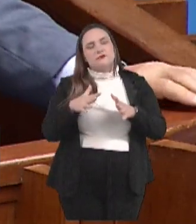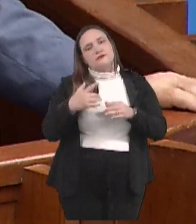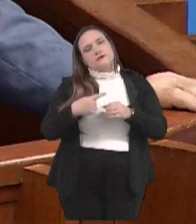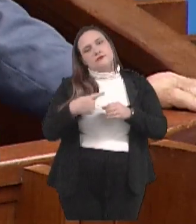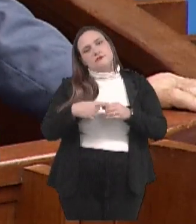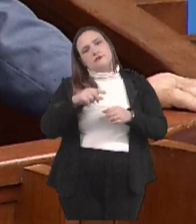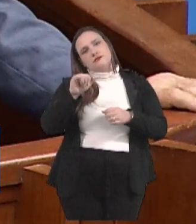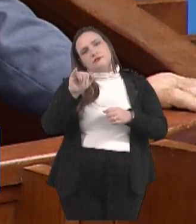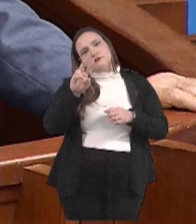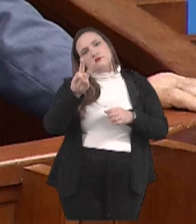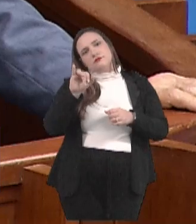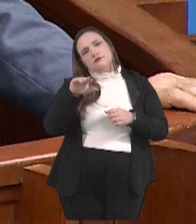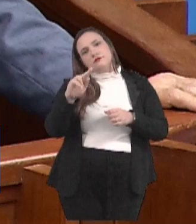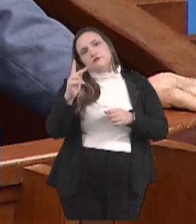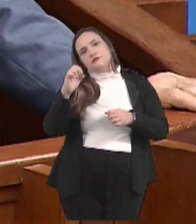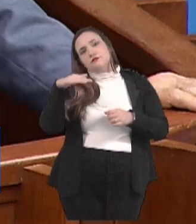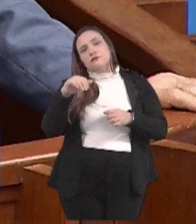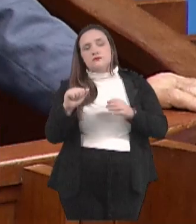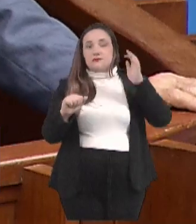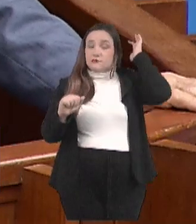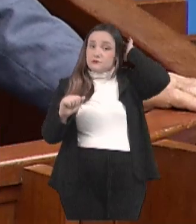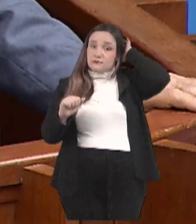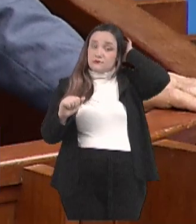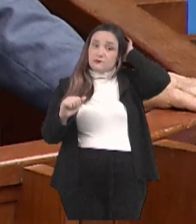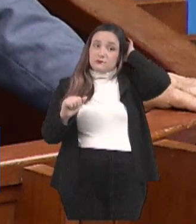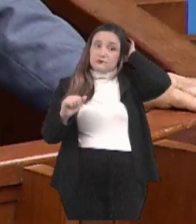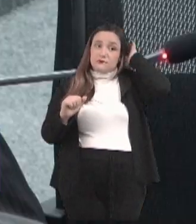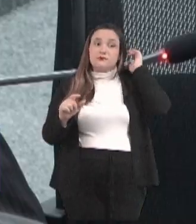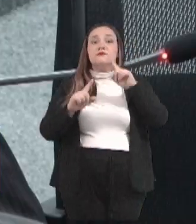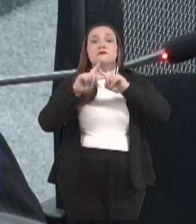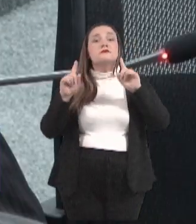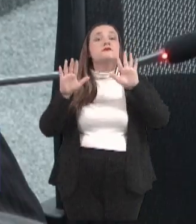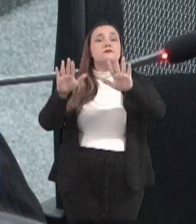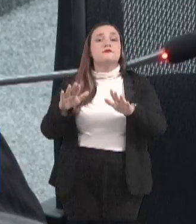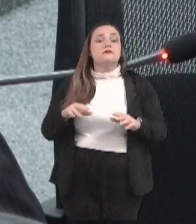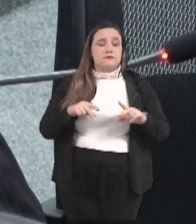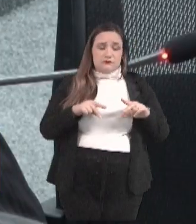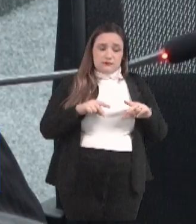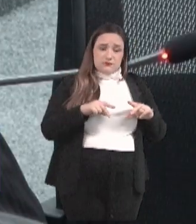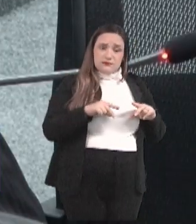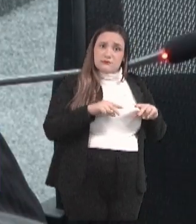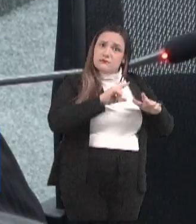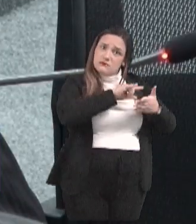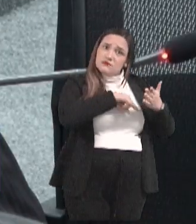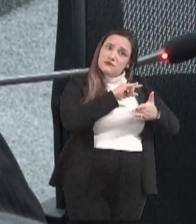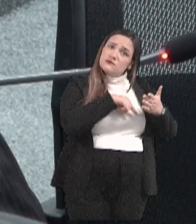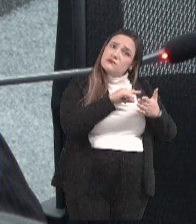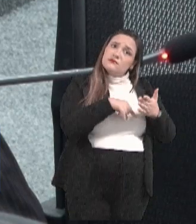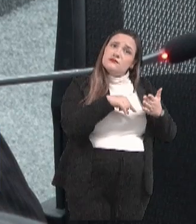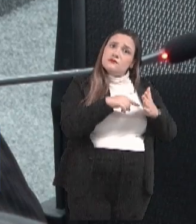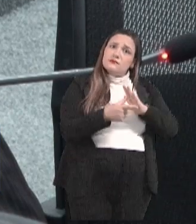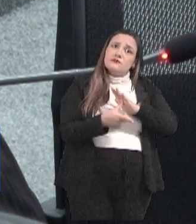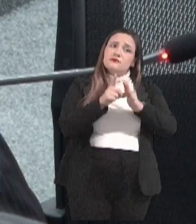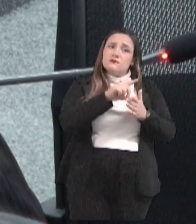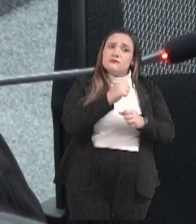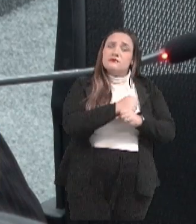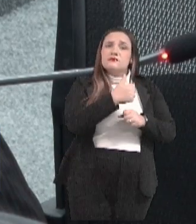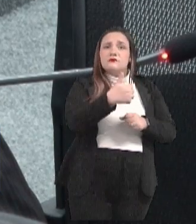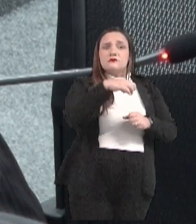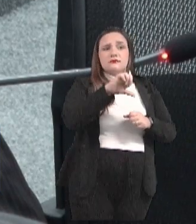fronteira. Só que os títulos emitidos antes de 64, eles teriam e têm que respeitar, pela